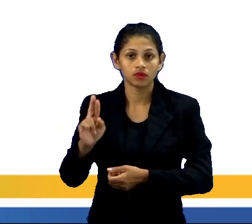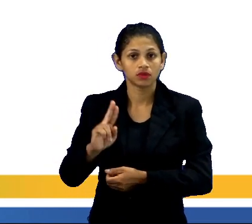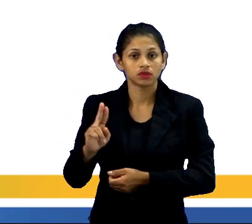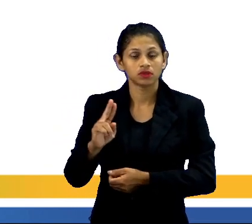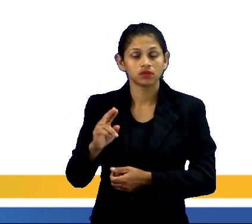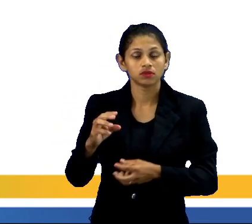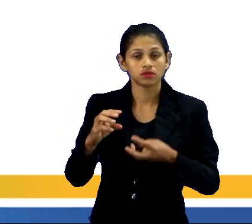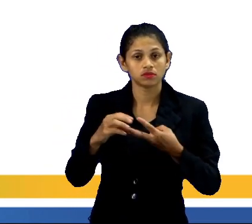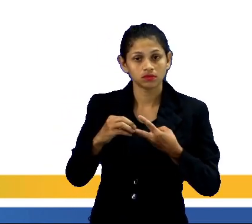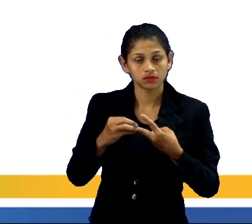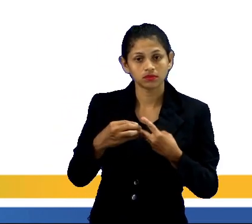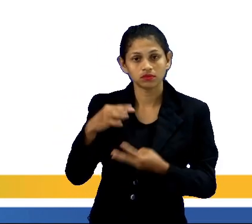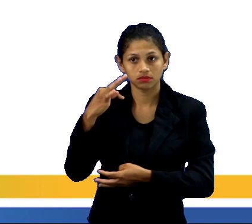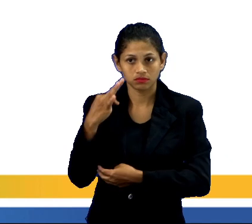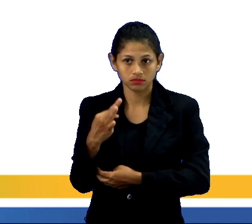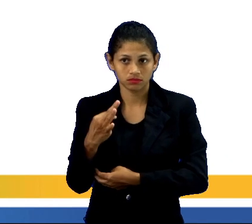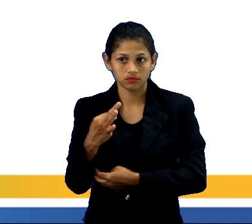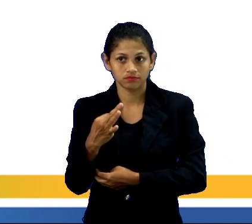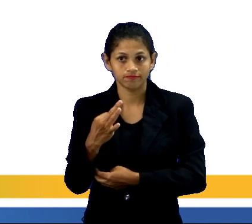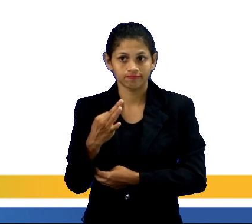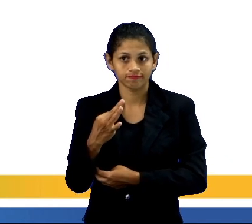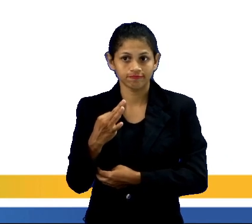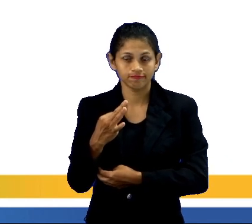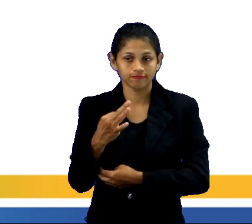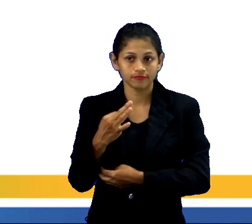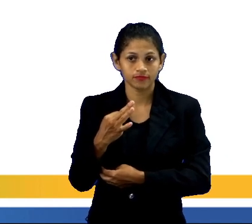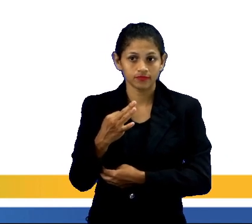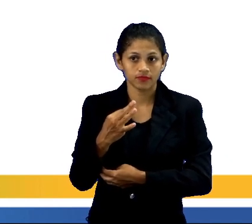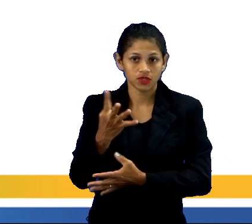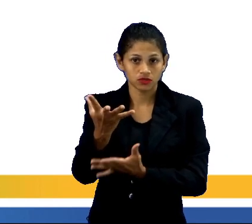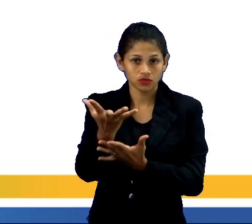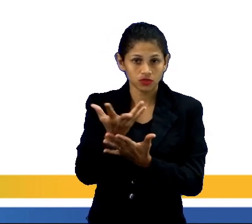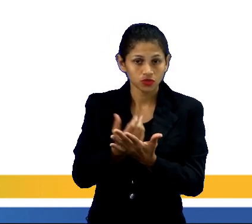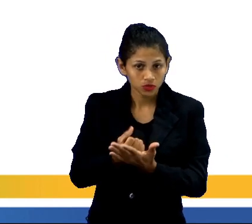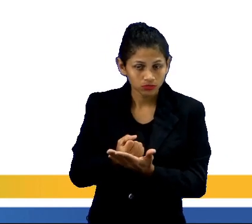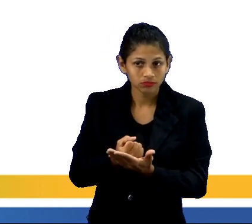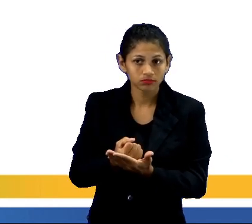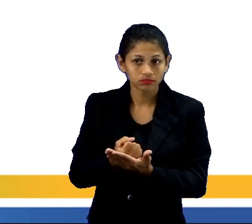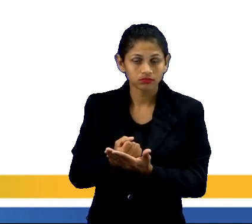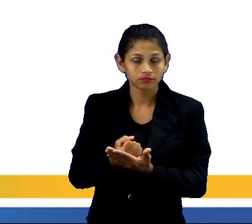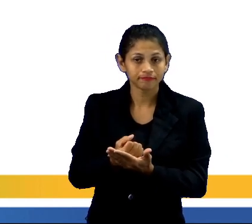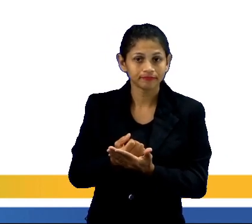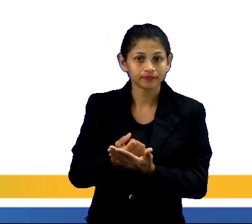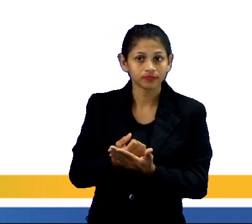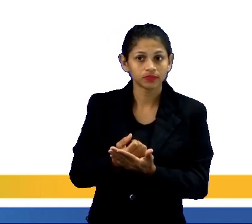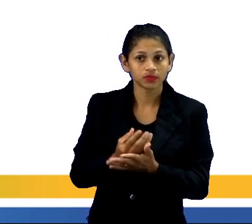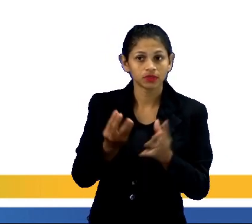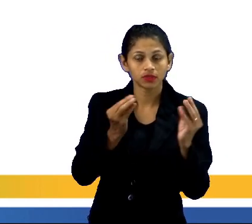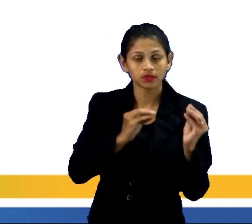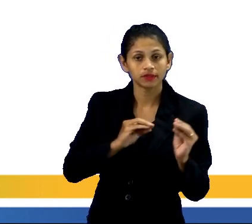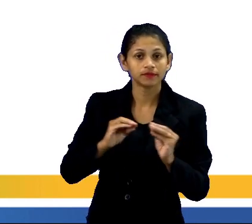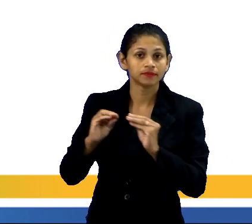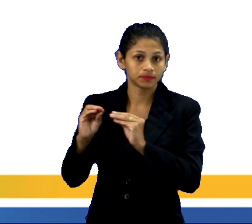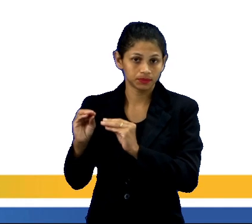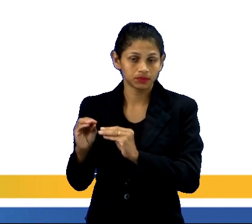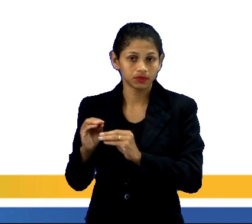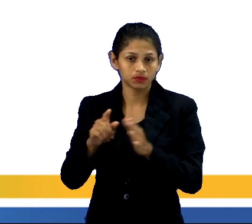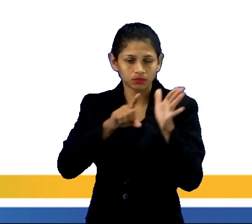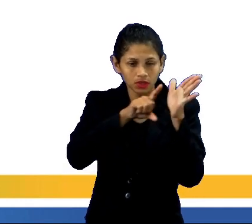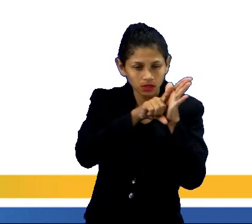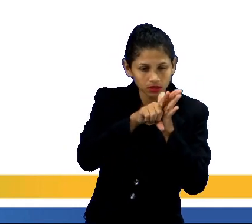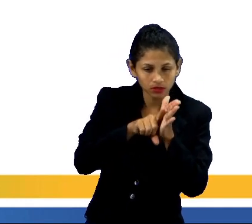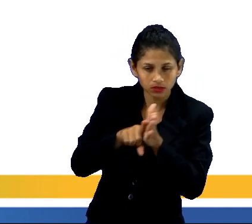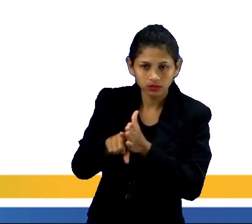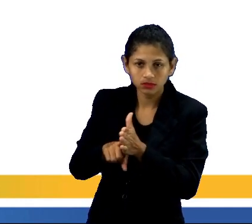células do nosso sistema imune, e vão ser coletadas e vão ser enviadas ali para análise num laboratório especializado. E